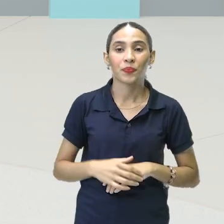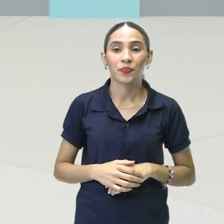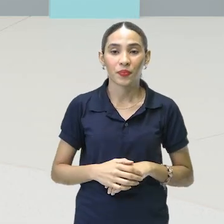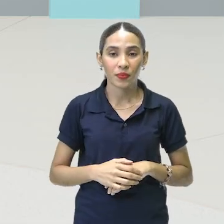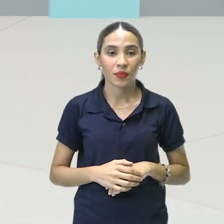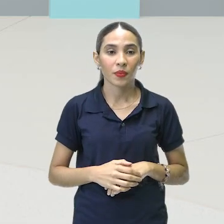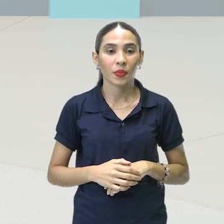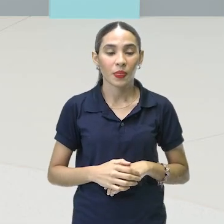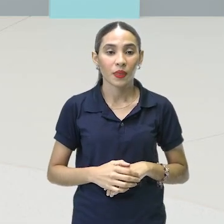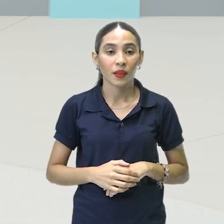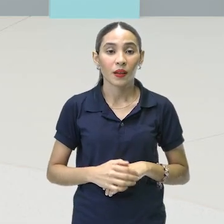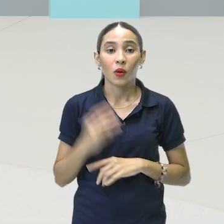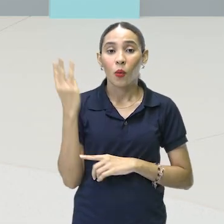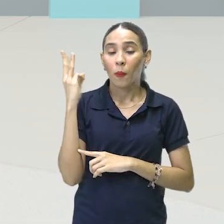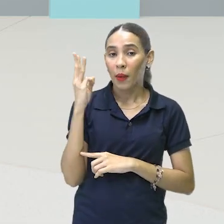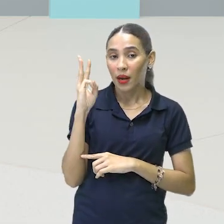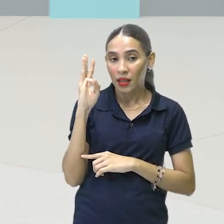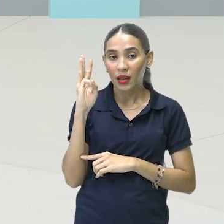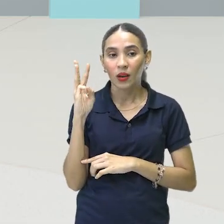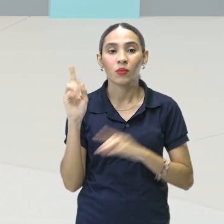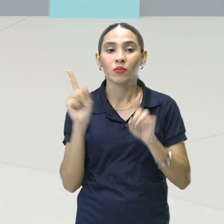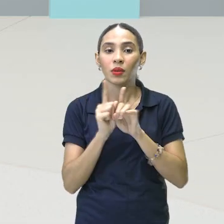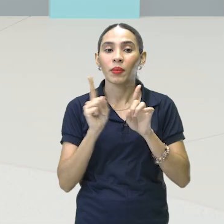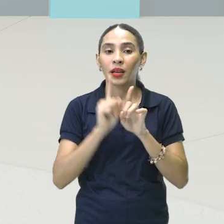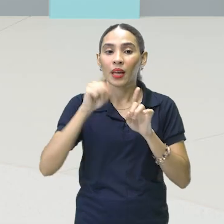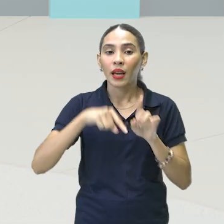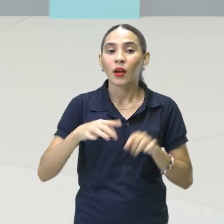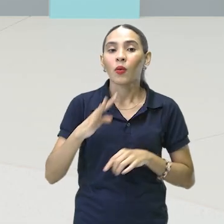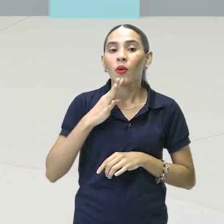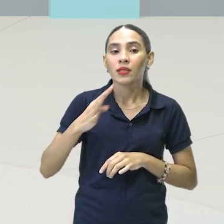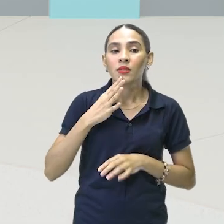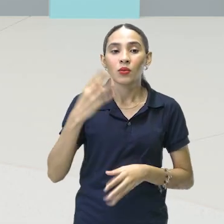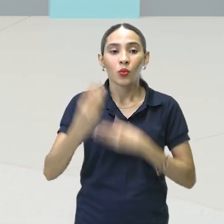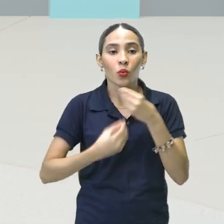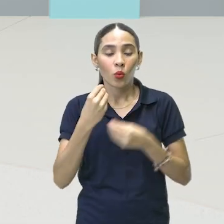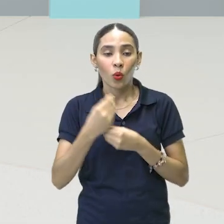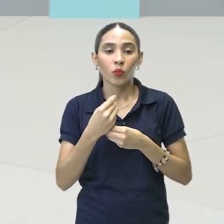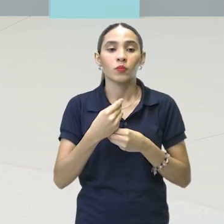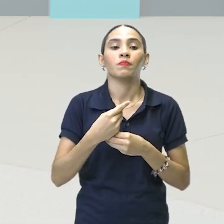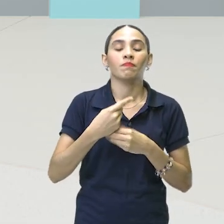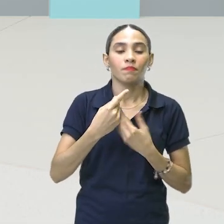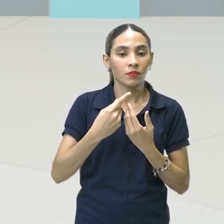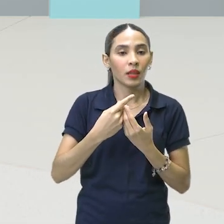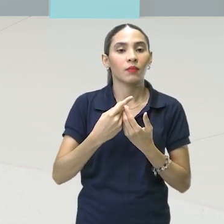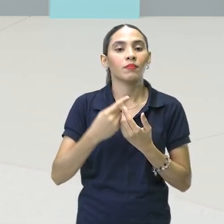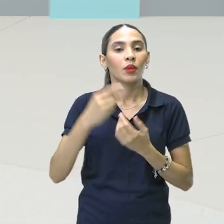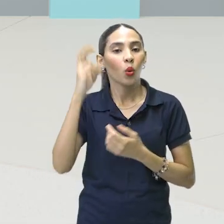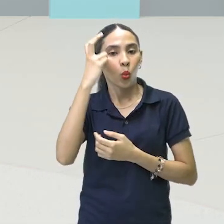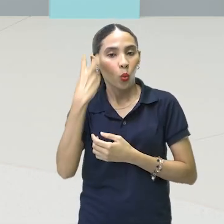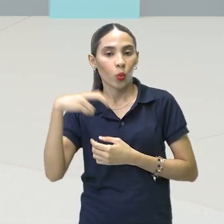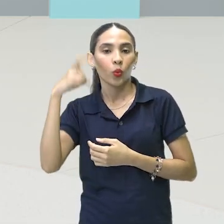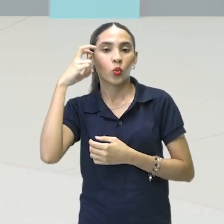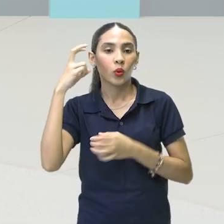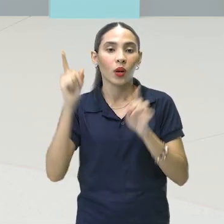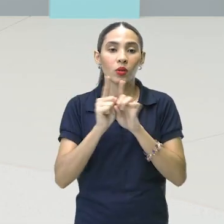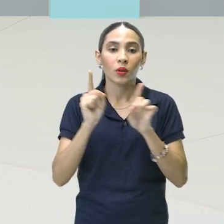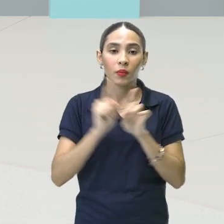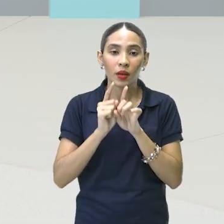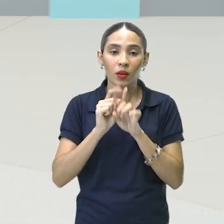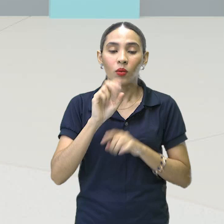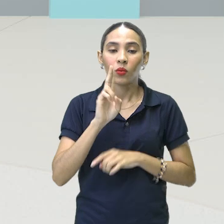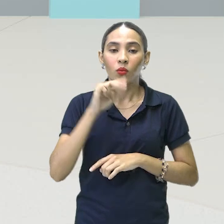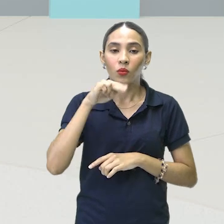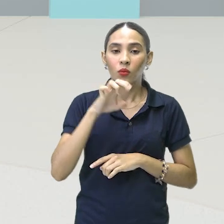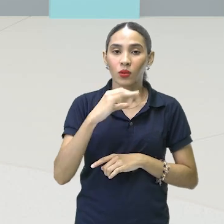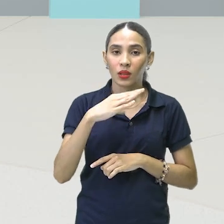cultural. No Maranhão, o Bumba Meu Boi foi reconhecido como Patrimônio Cultural Imaterial da